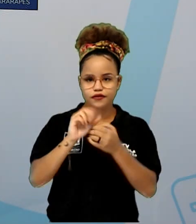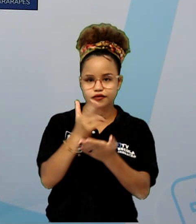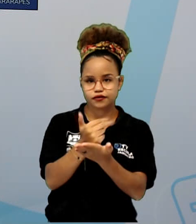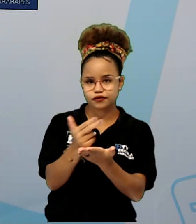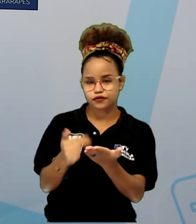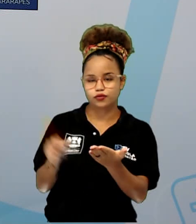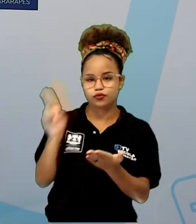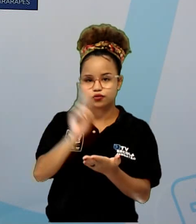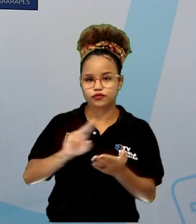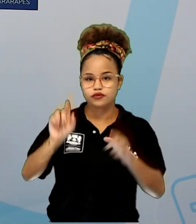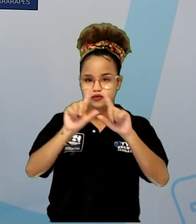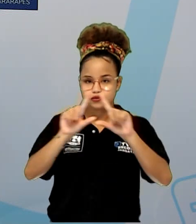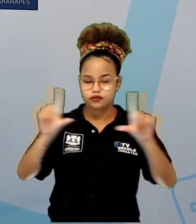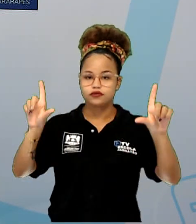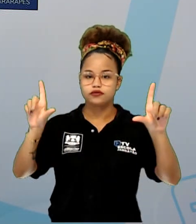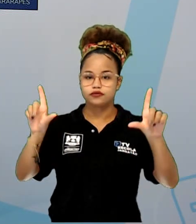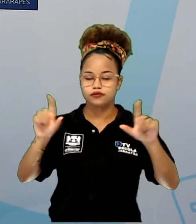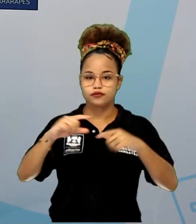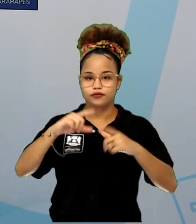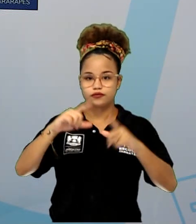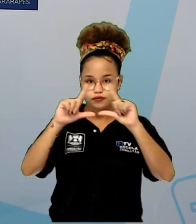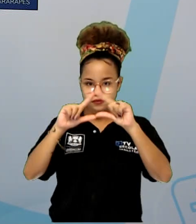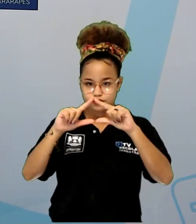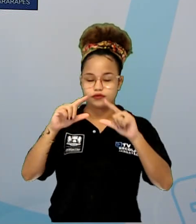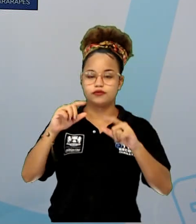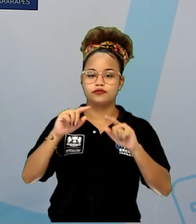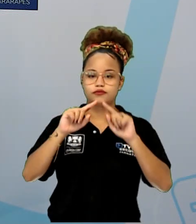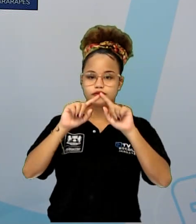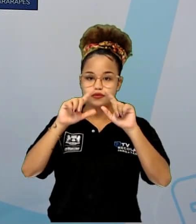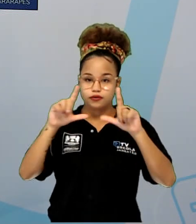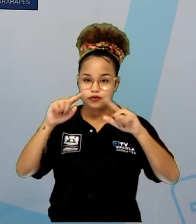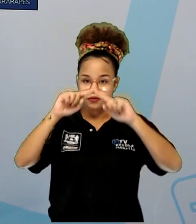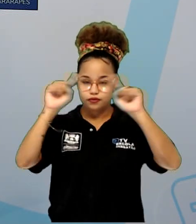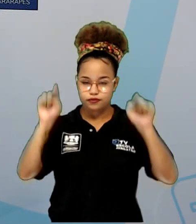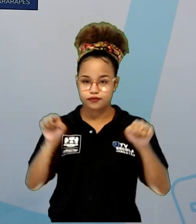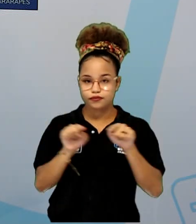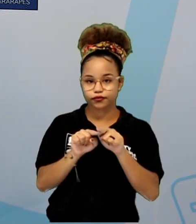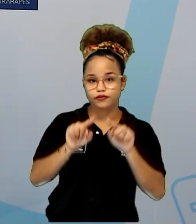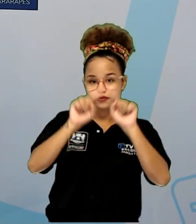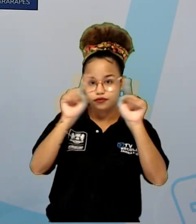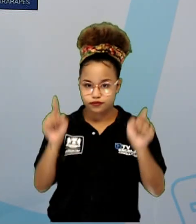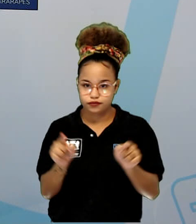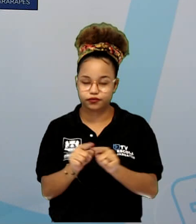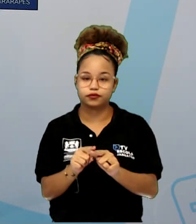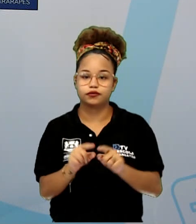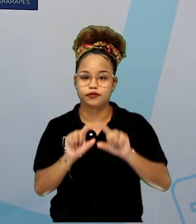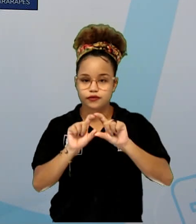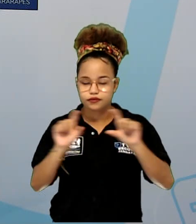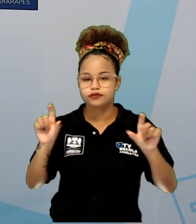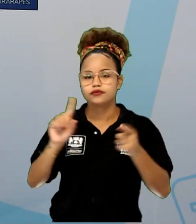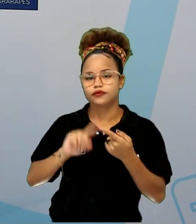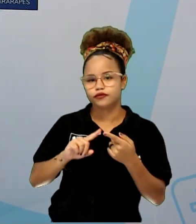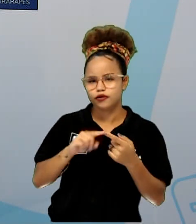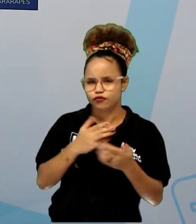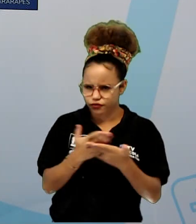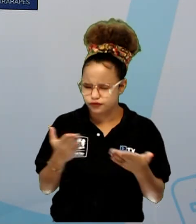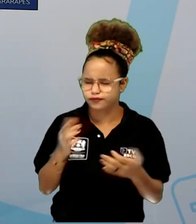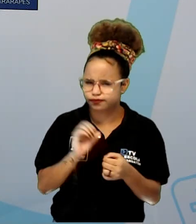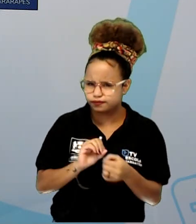as figuras geométricas planas, triângulo, quadrado, círculo e o retângulo.